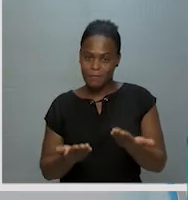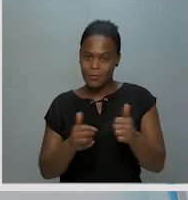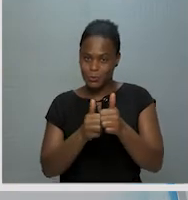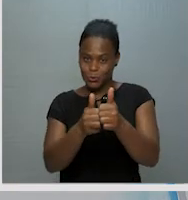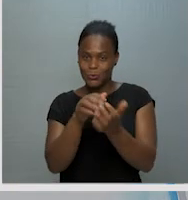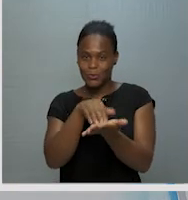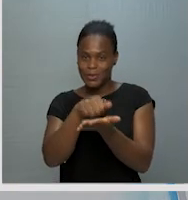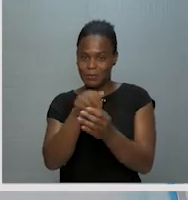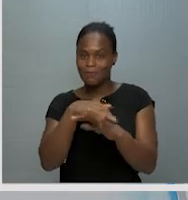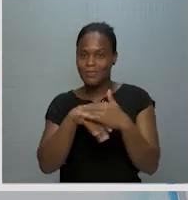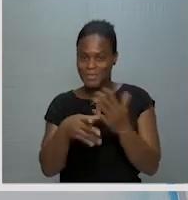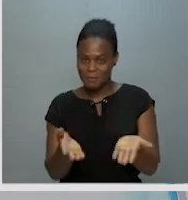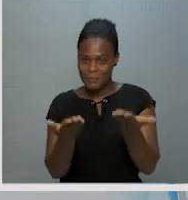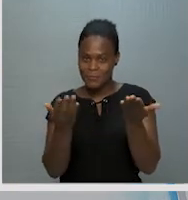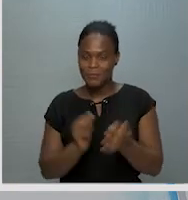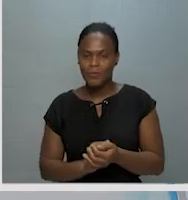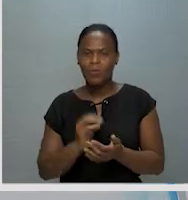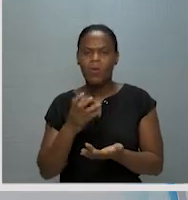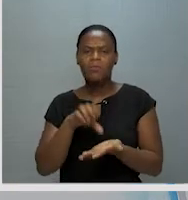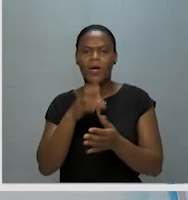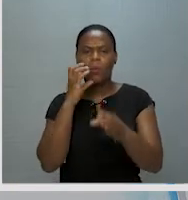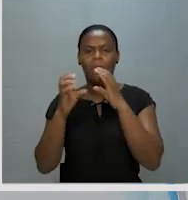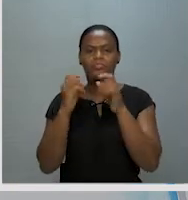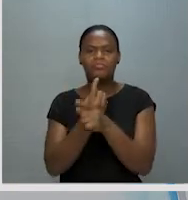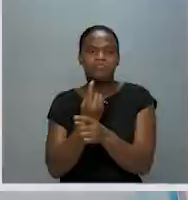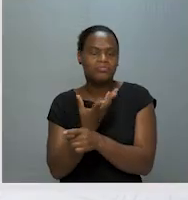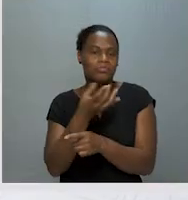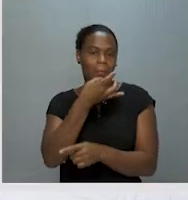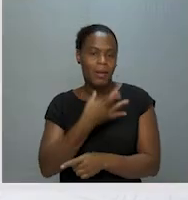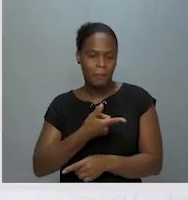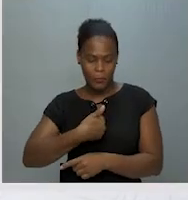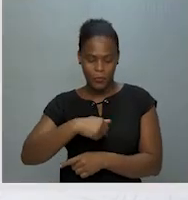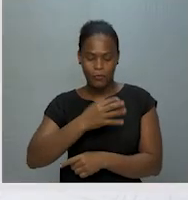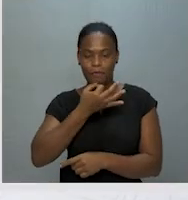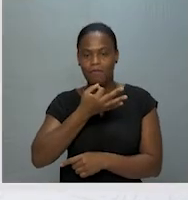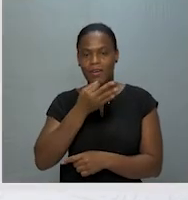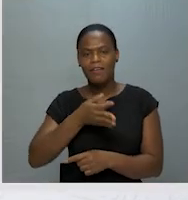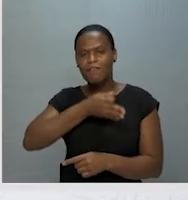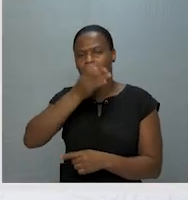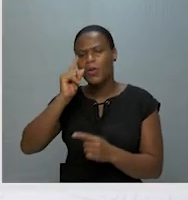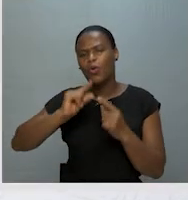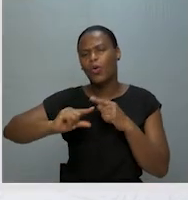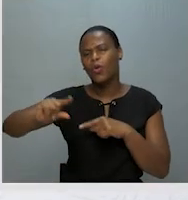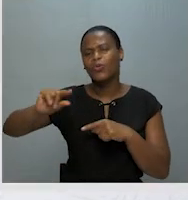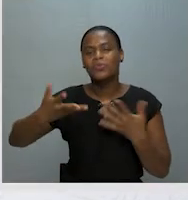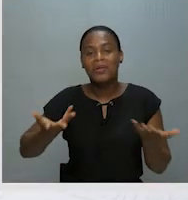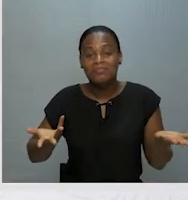Vamos juntos fazer a correção. Qual é o meio de comunicação que nos permite falar com um familiar que está